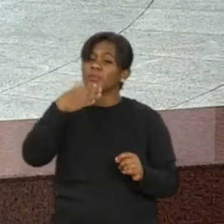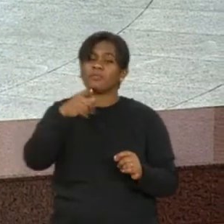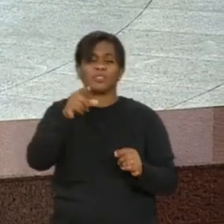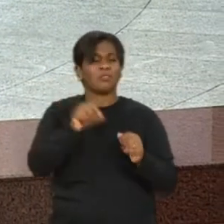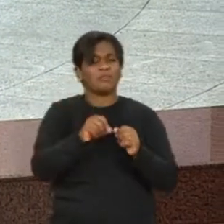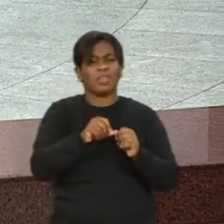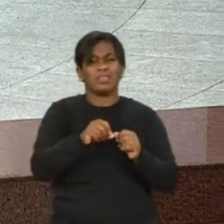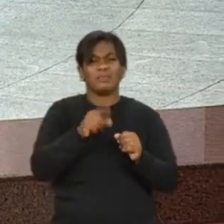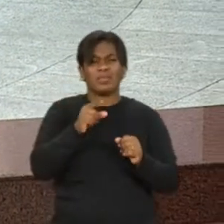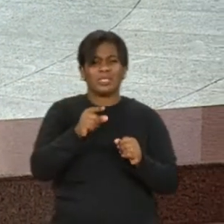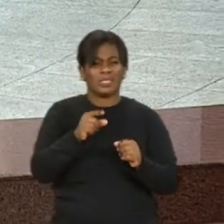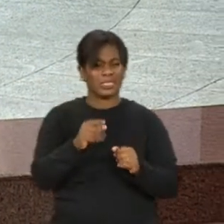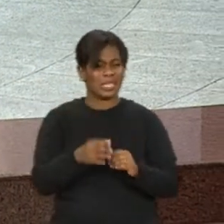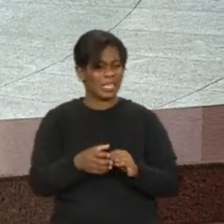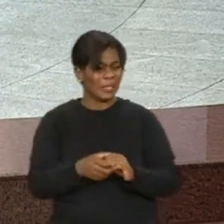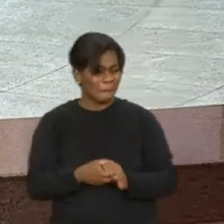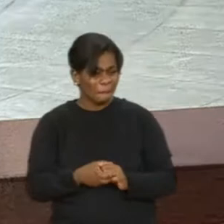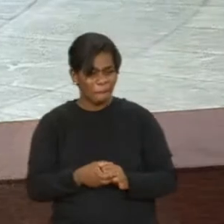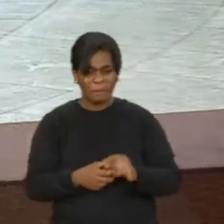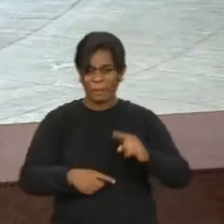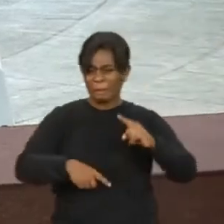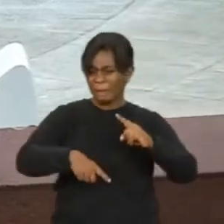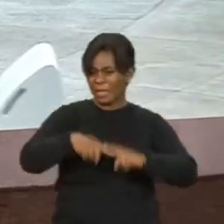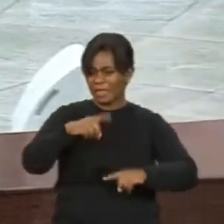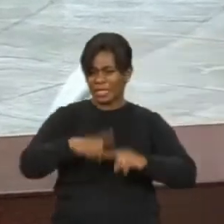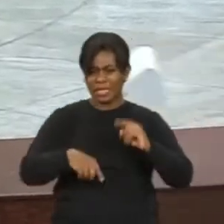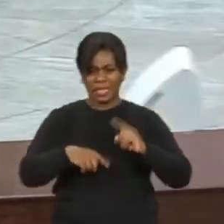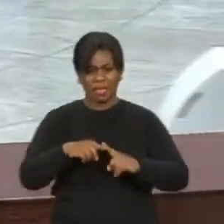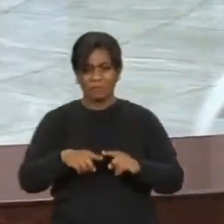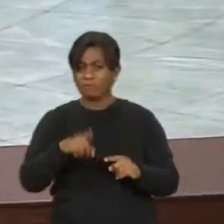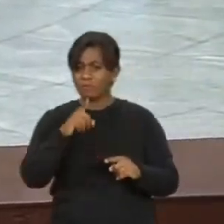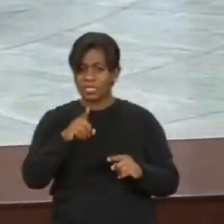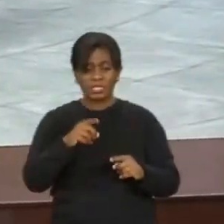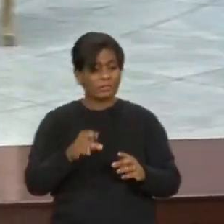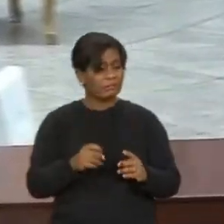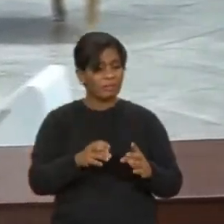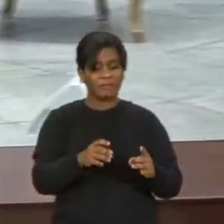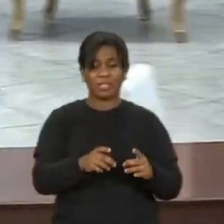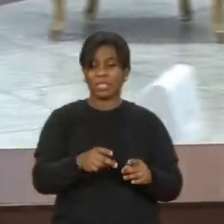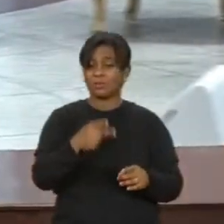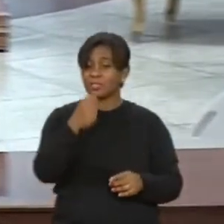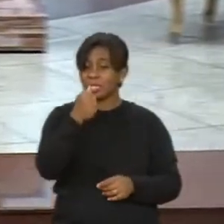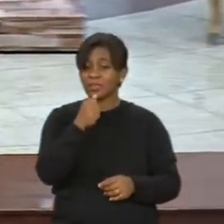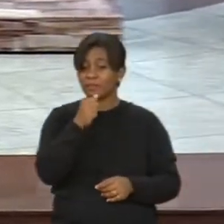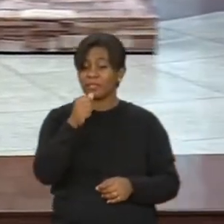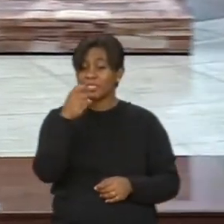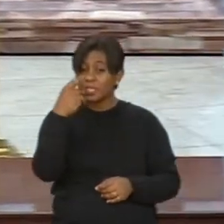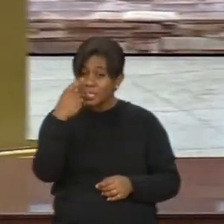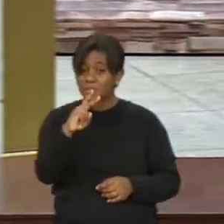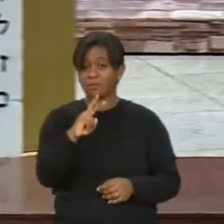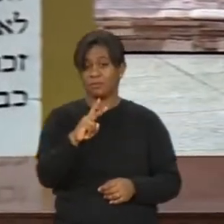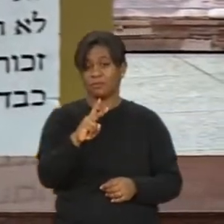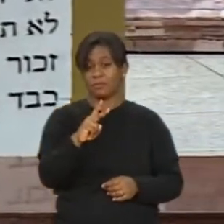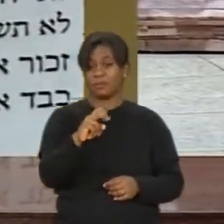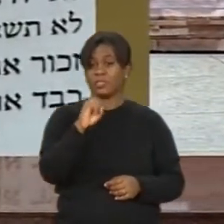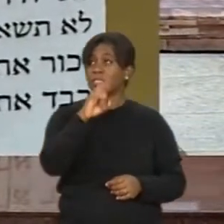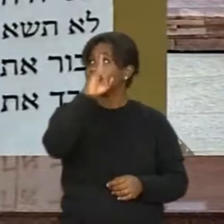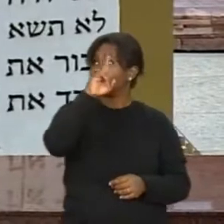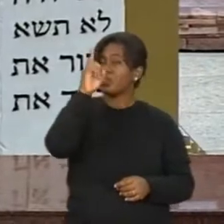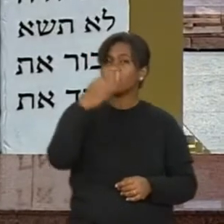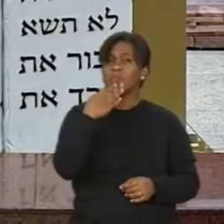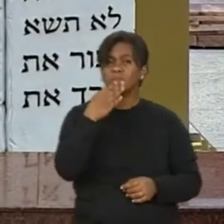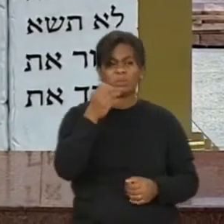traga nenhum objeto, não traga, você que vai desfazer, o sacrifício é seu. Se Ele te pediu